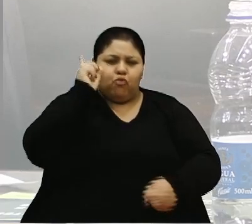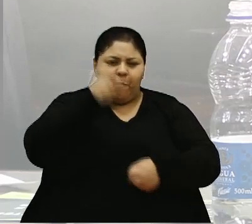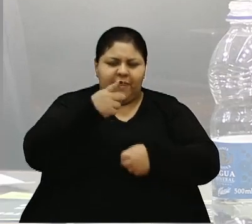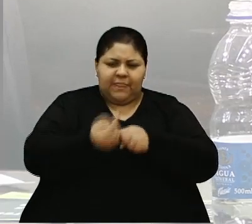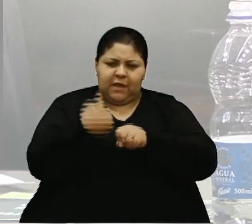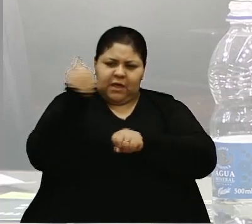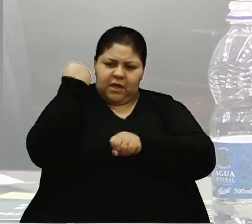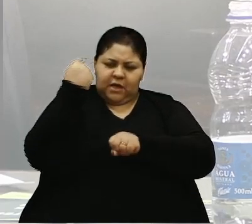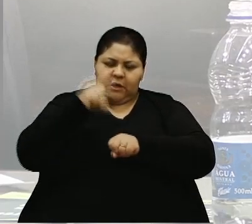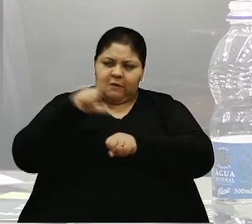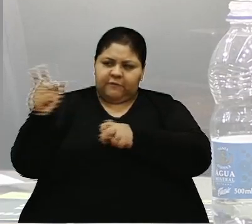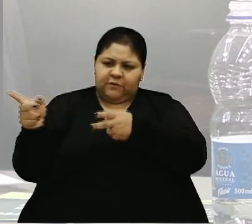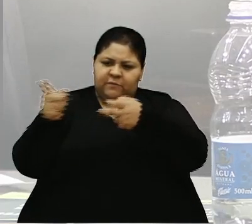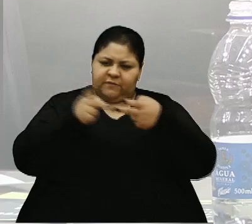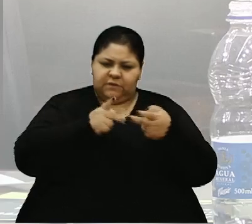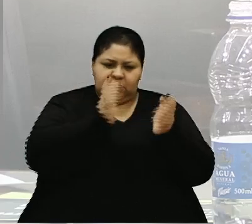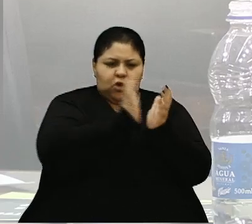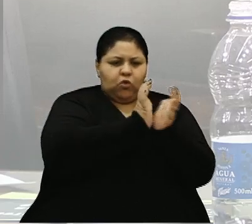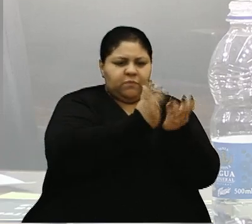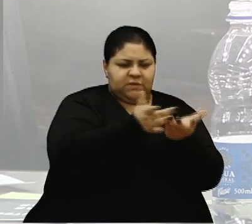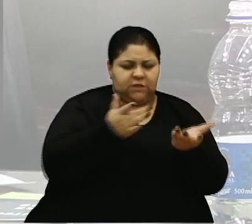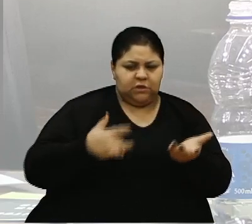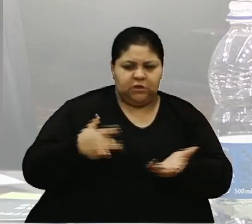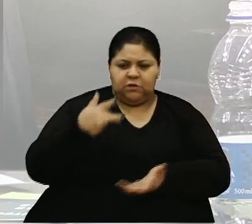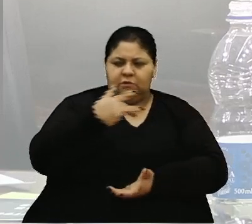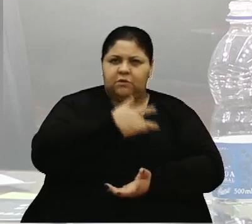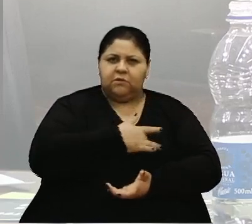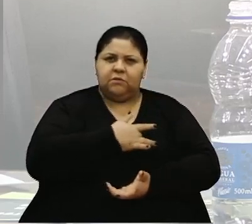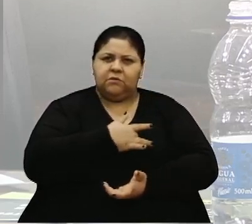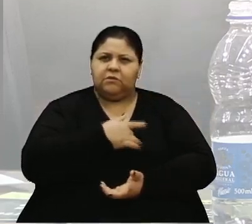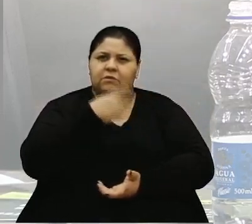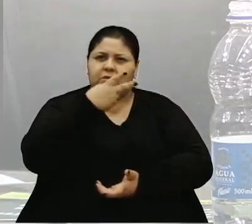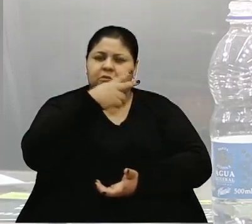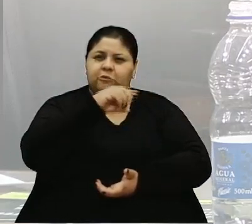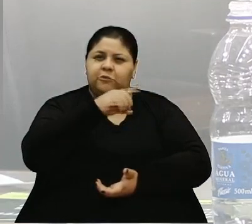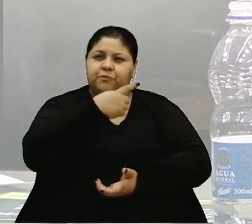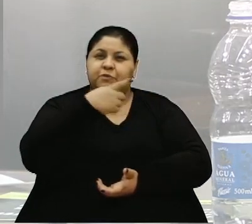Comissão de Saúde, vereador Renato Oliveira, lá em